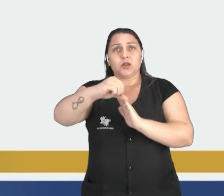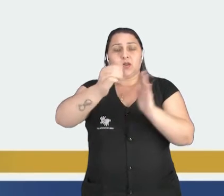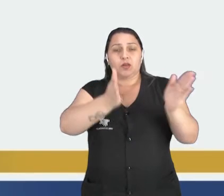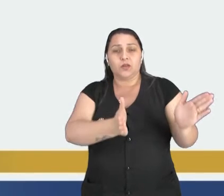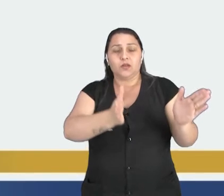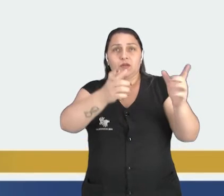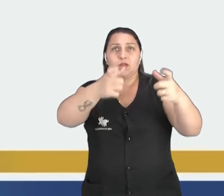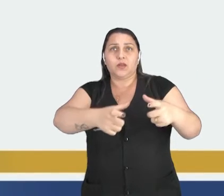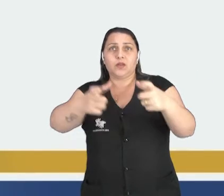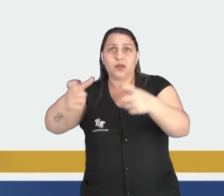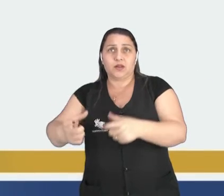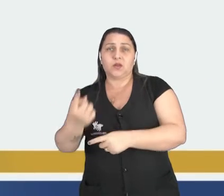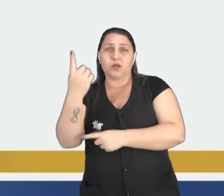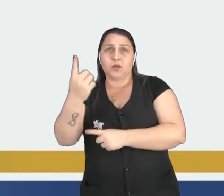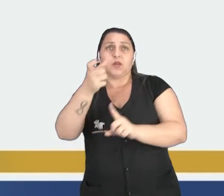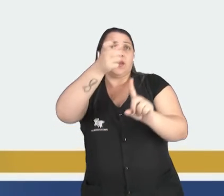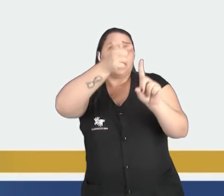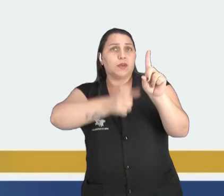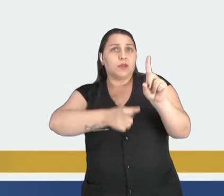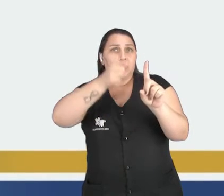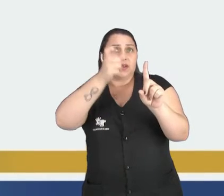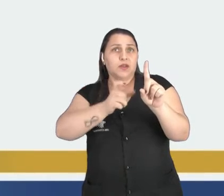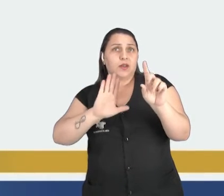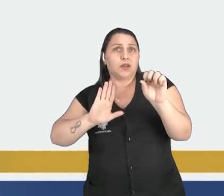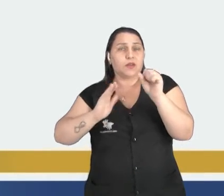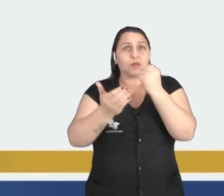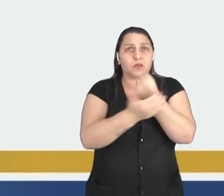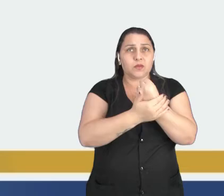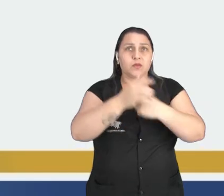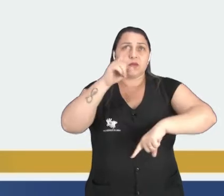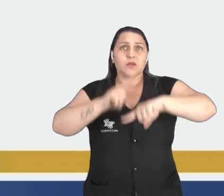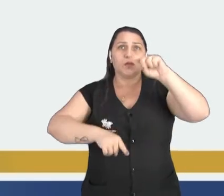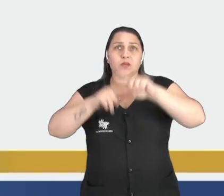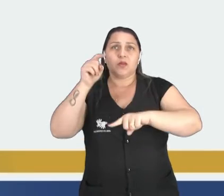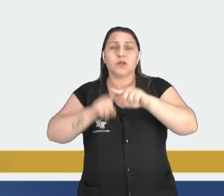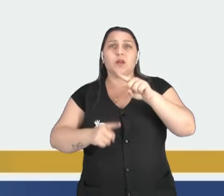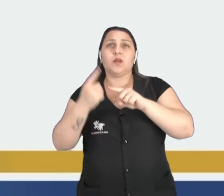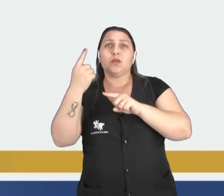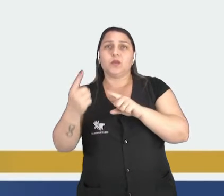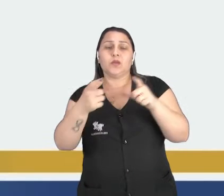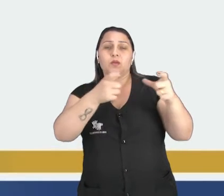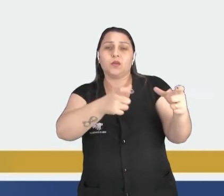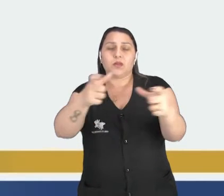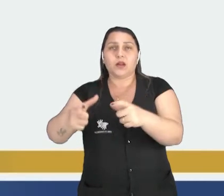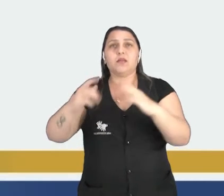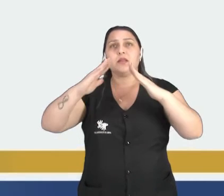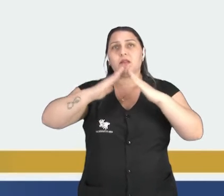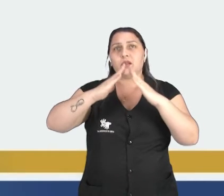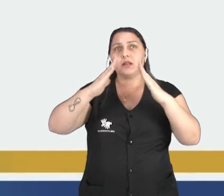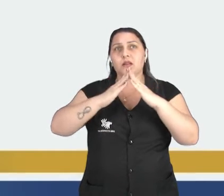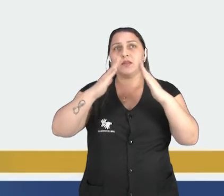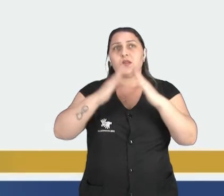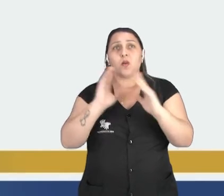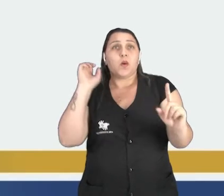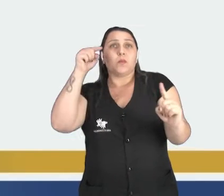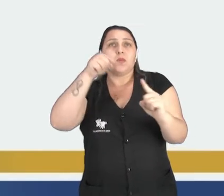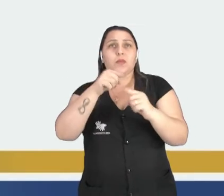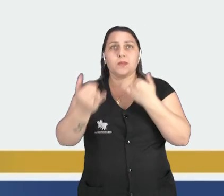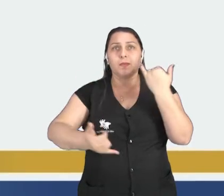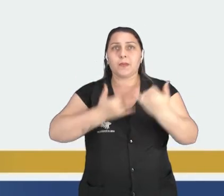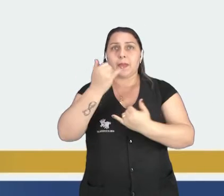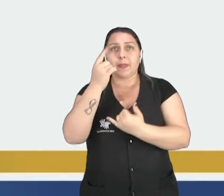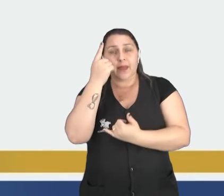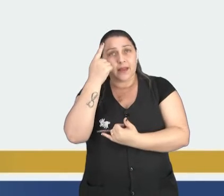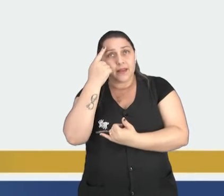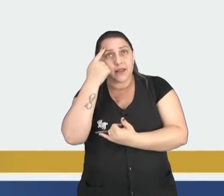cômodos. Um dos personagens esconde um dos objetos em um dos cômodos da casa. O objetivo da brincadeira